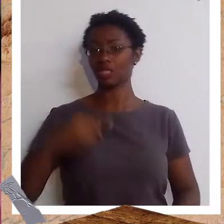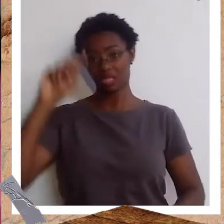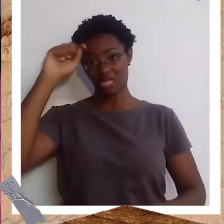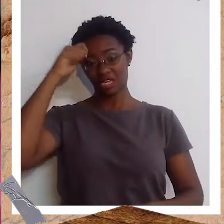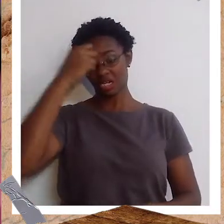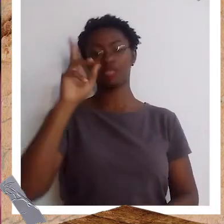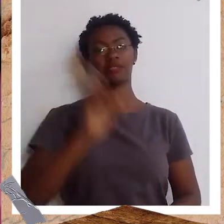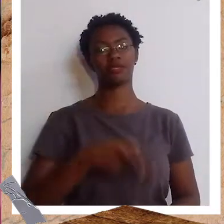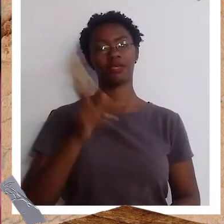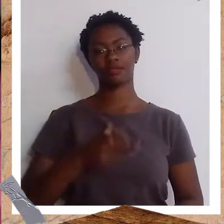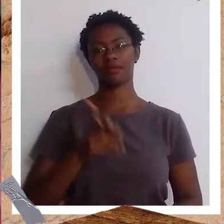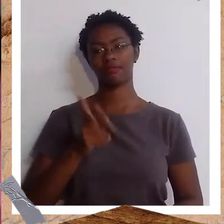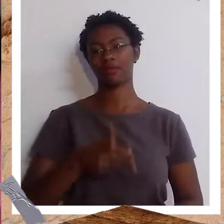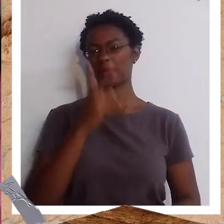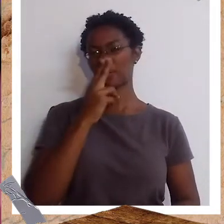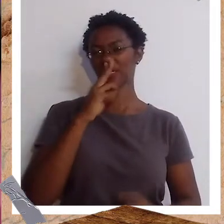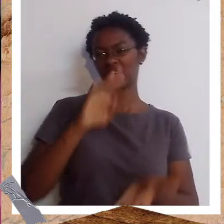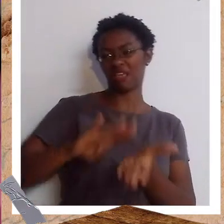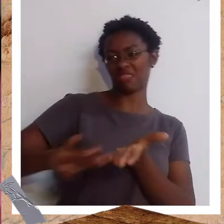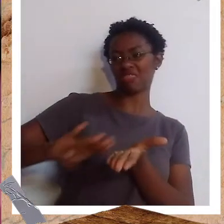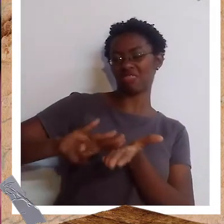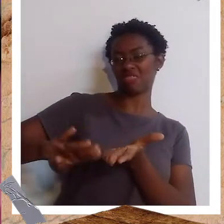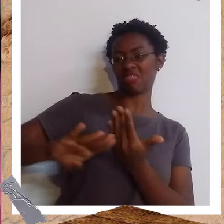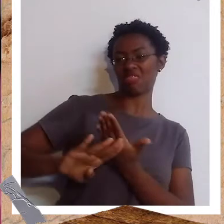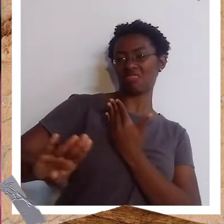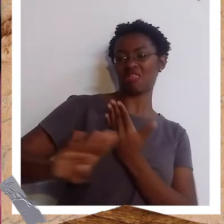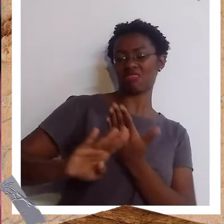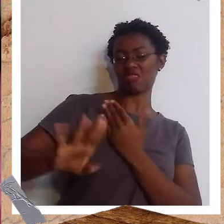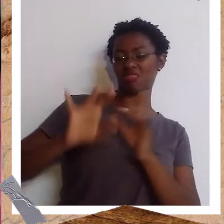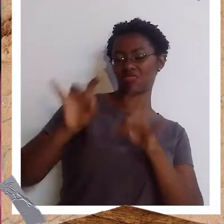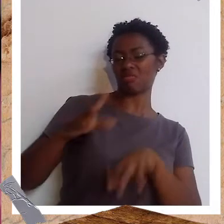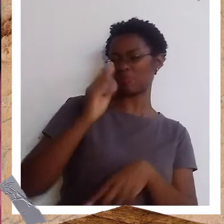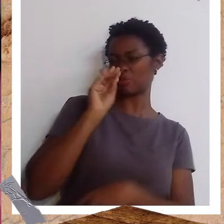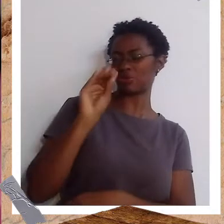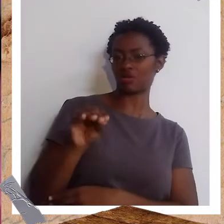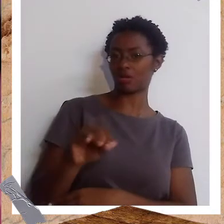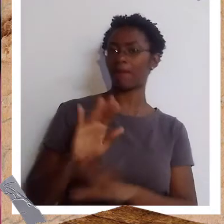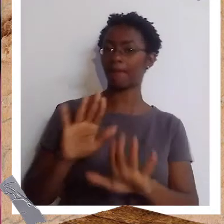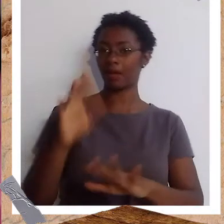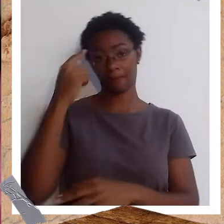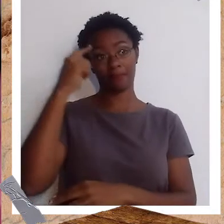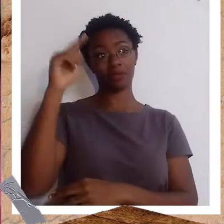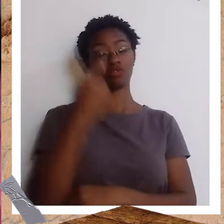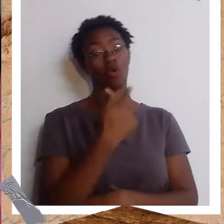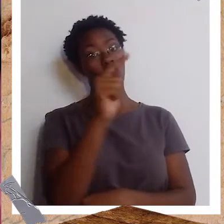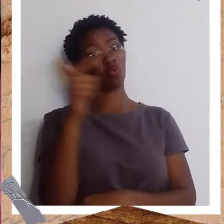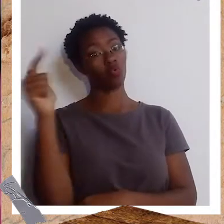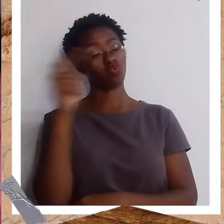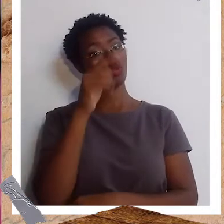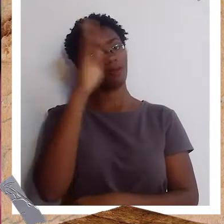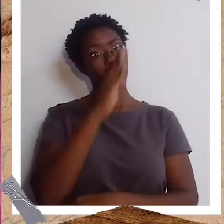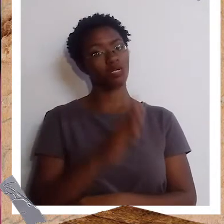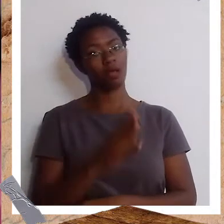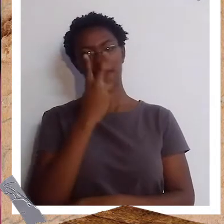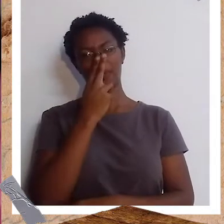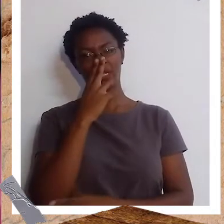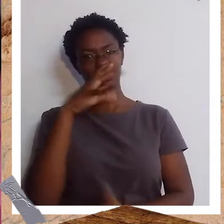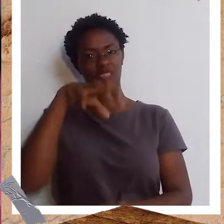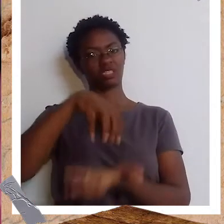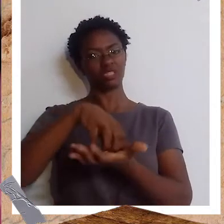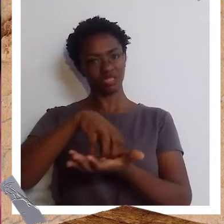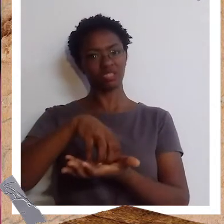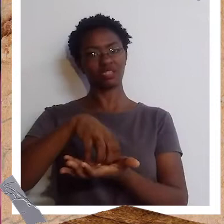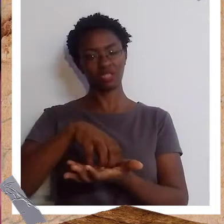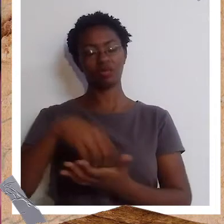tem sido escrita pela margem, né? Então, quando a gente pensa no Brasil para os brasileiros, a gente está centralizando aí o